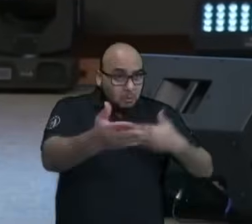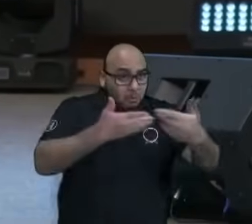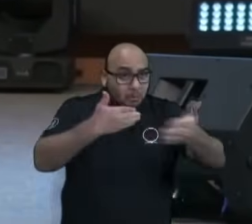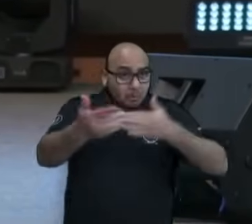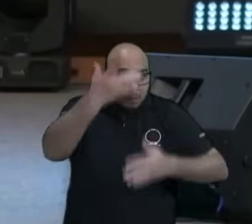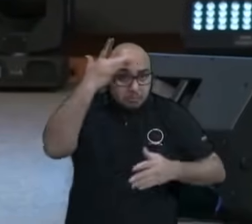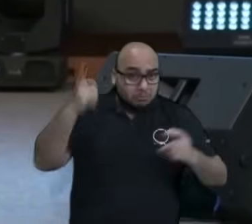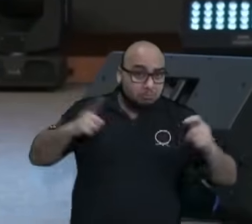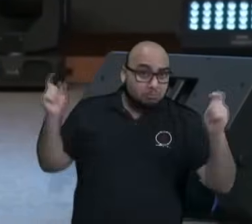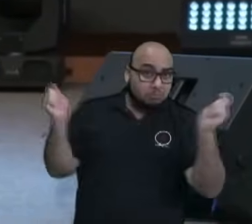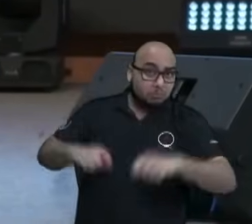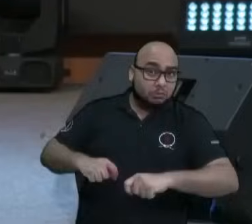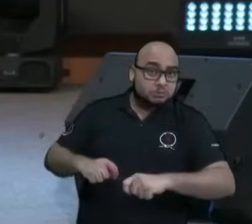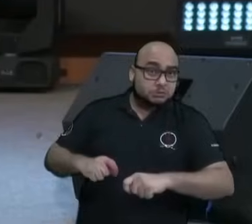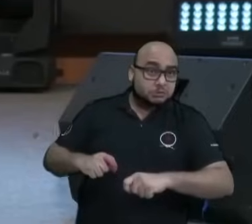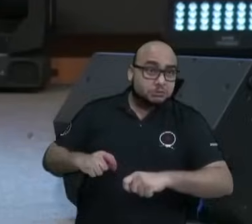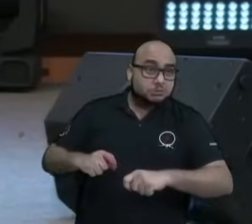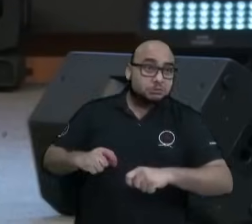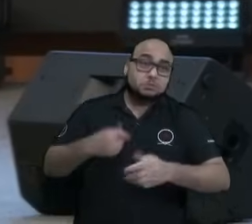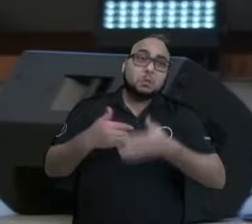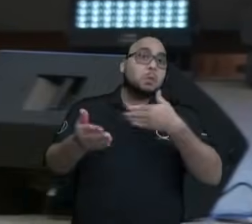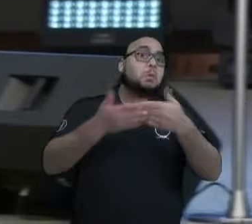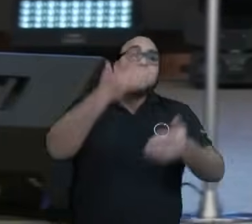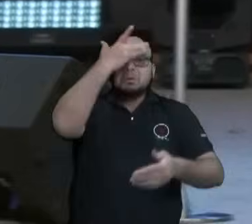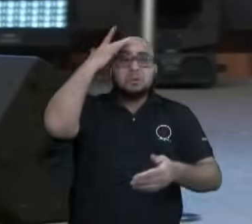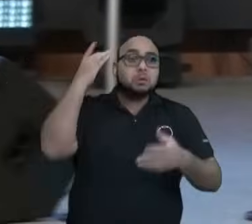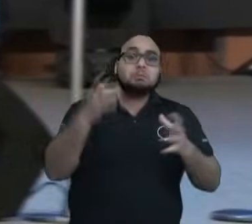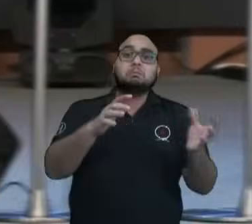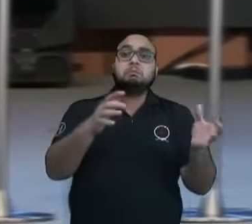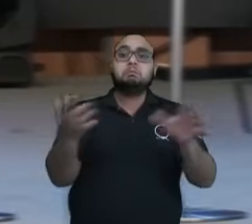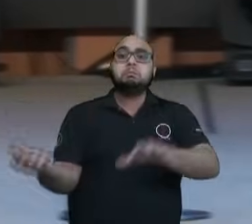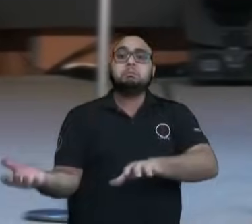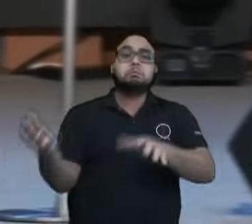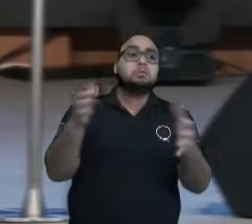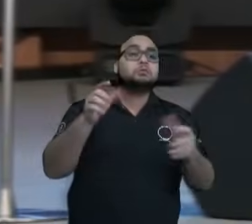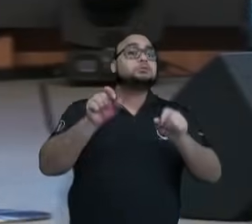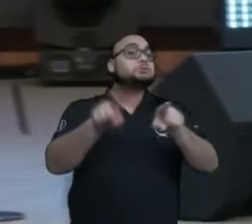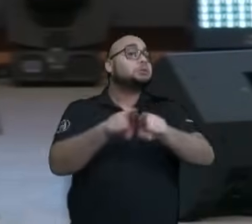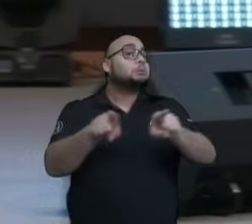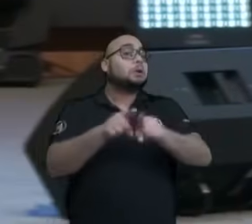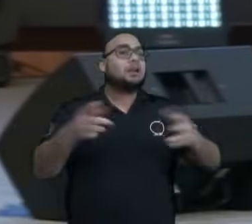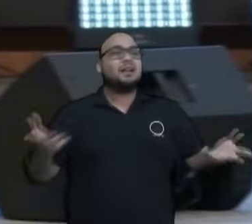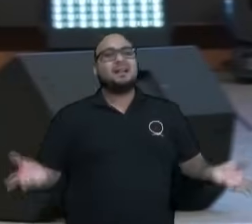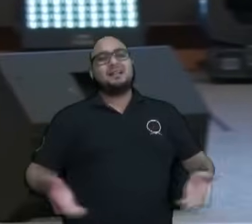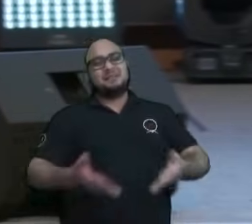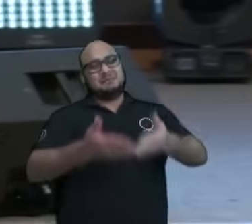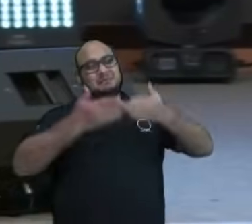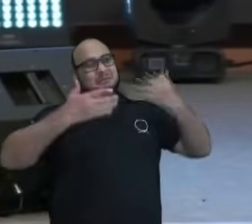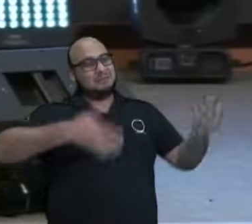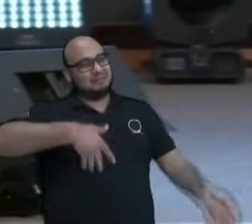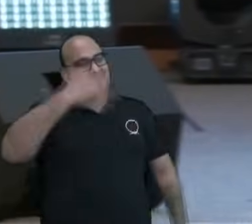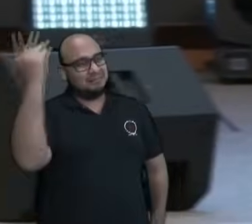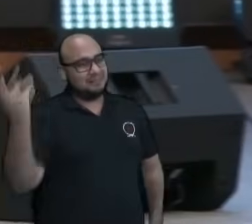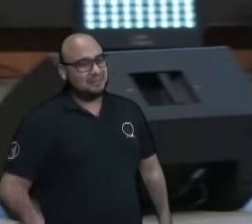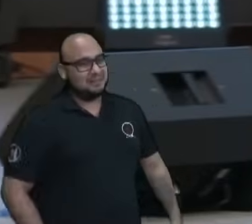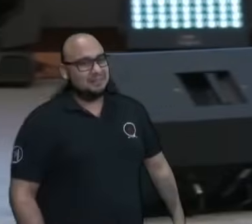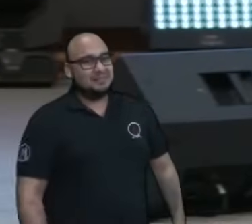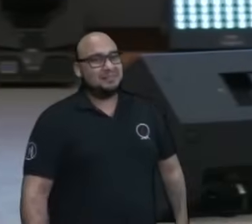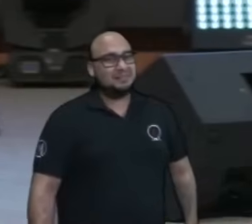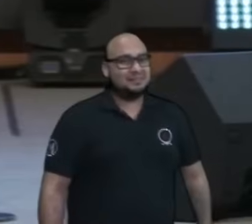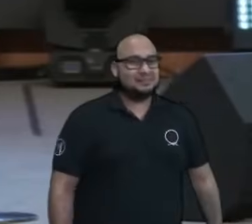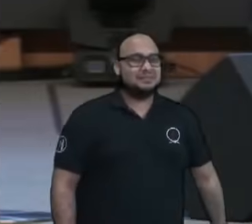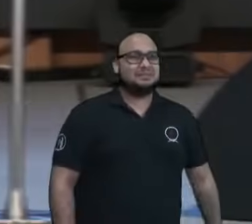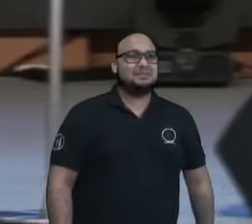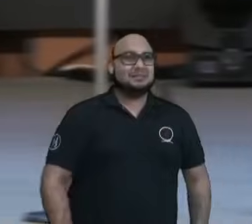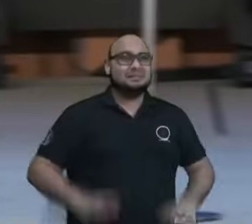qualquer um pode batizar ah meu irmão O negócio é mais feit do que vocês pensam hã